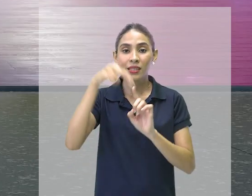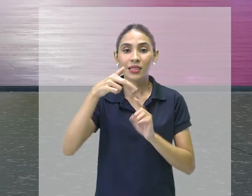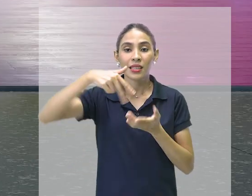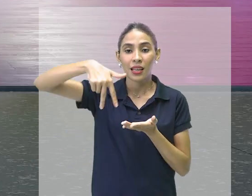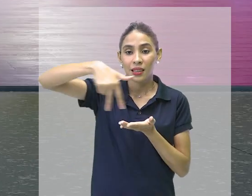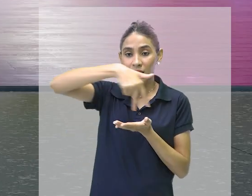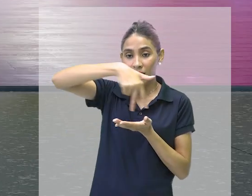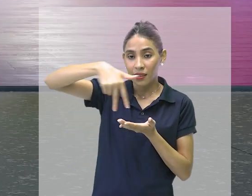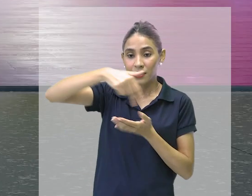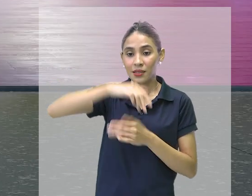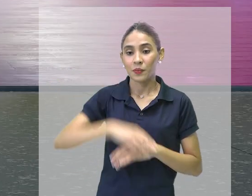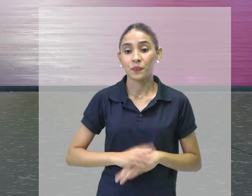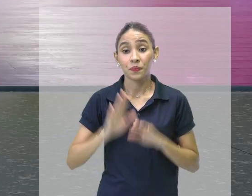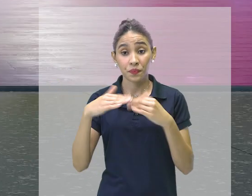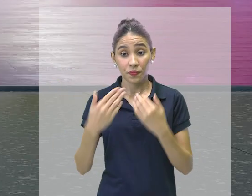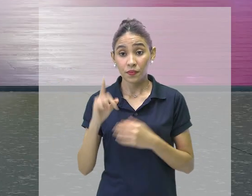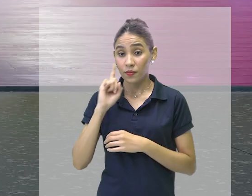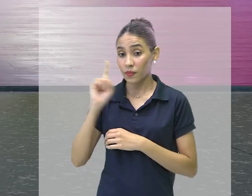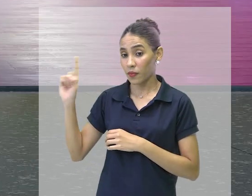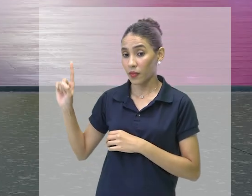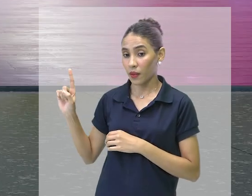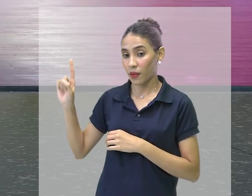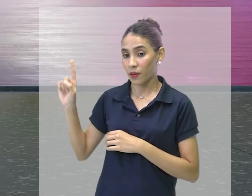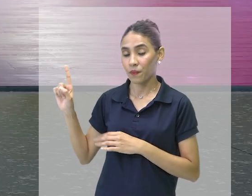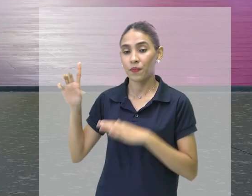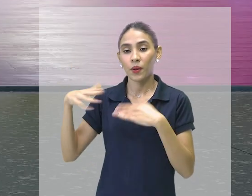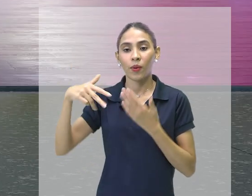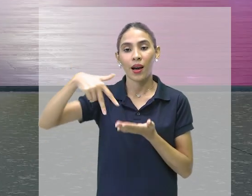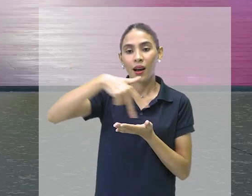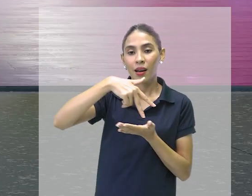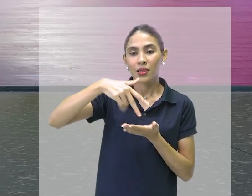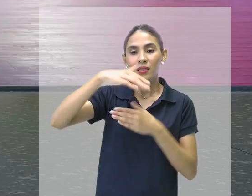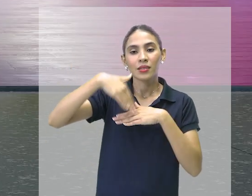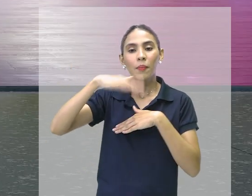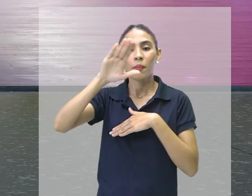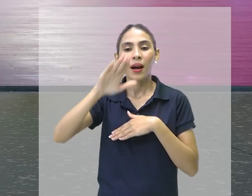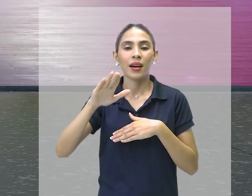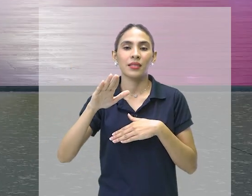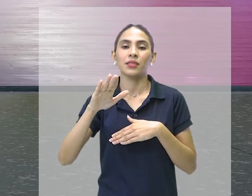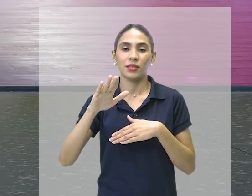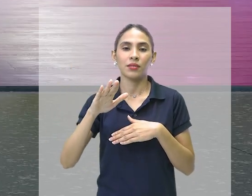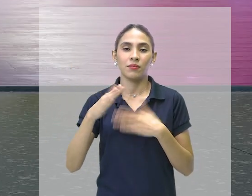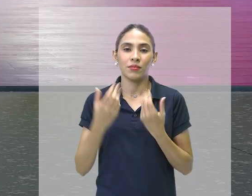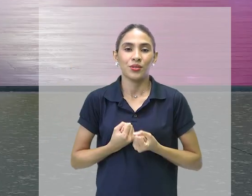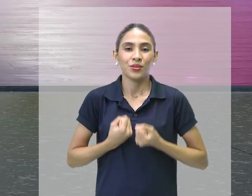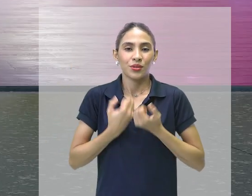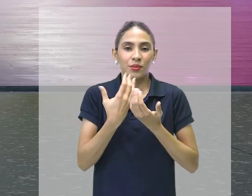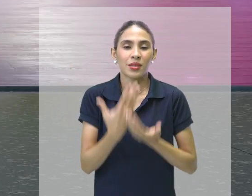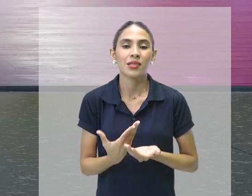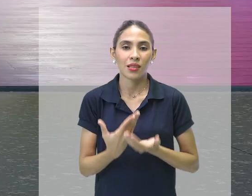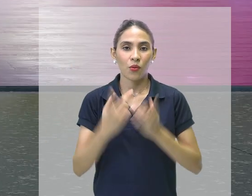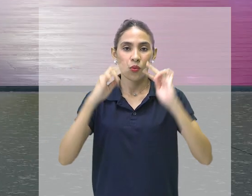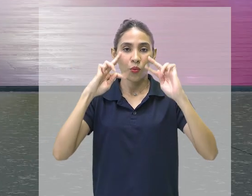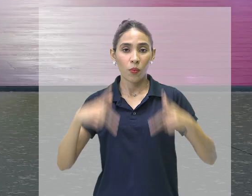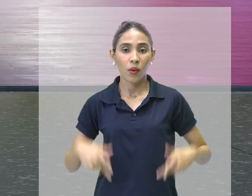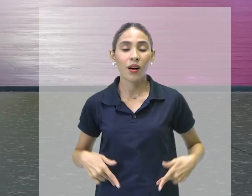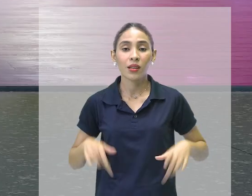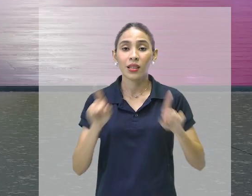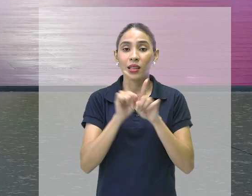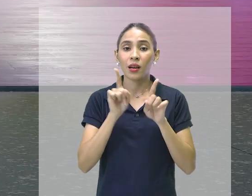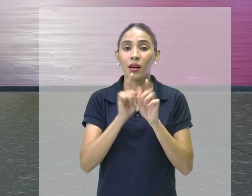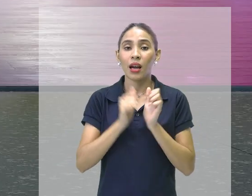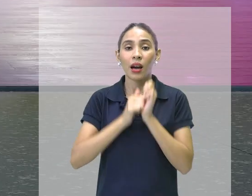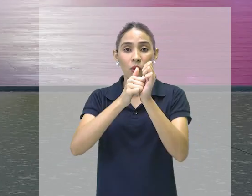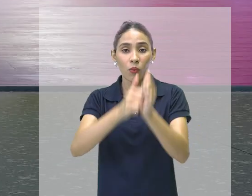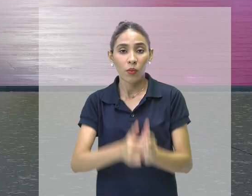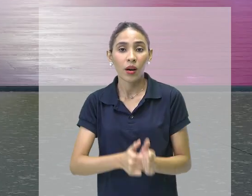a respeito da dança. Então, olha só, a dança é uma das formas mais antigas de expressão humana.